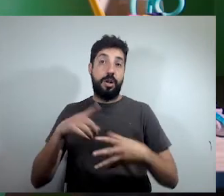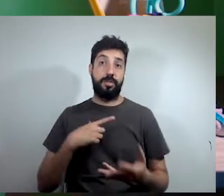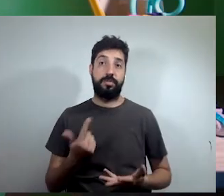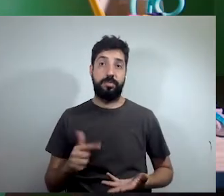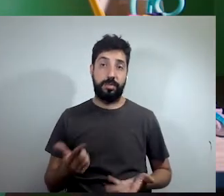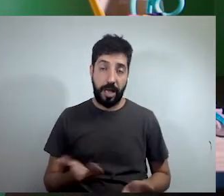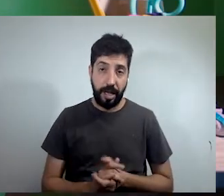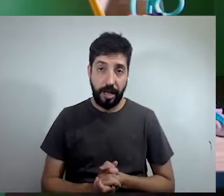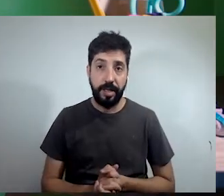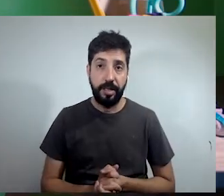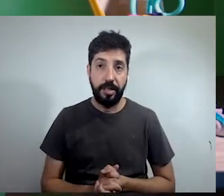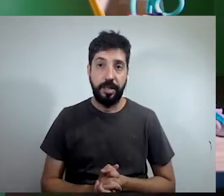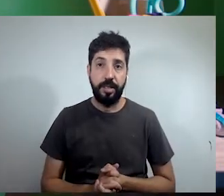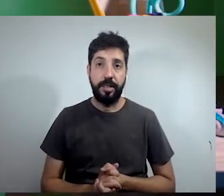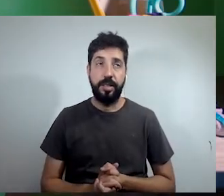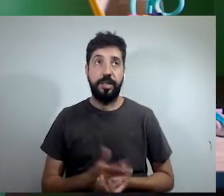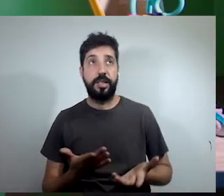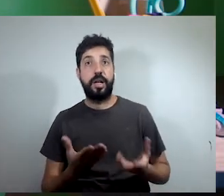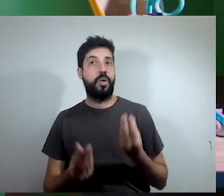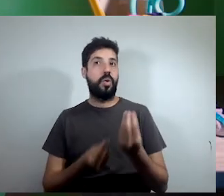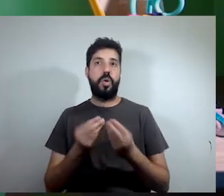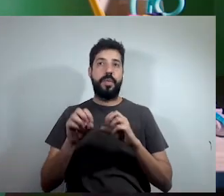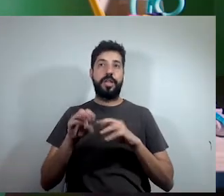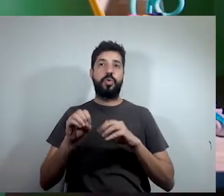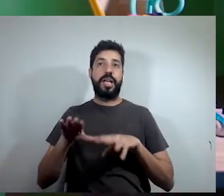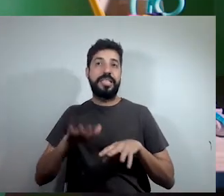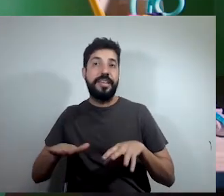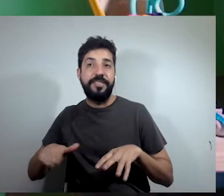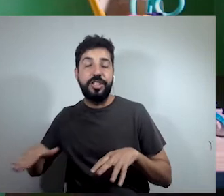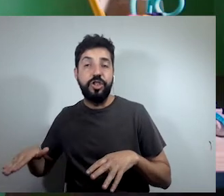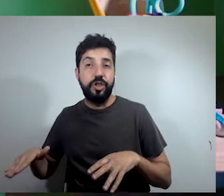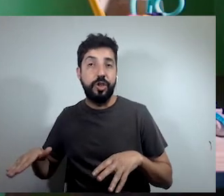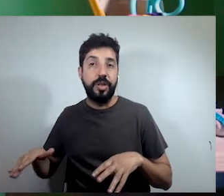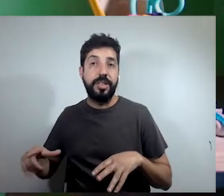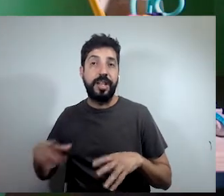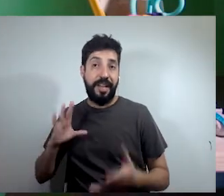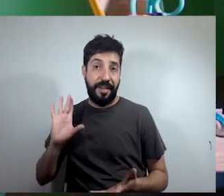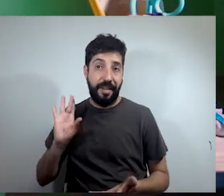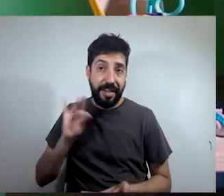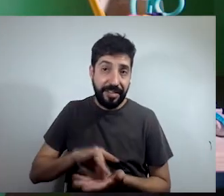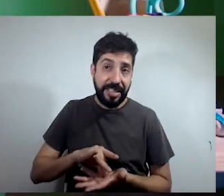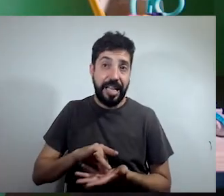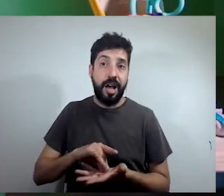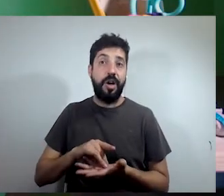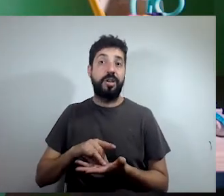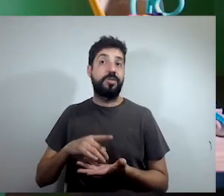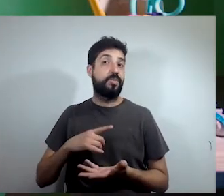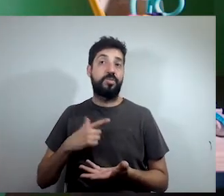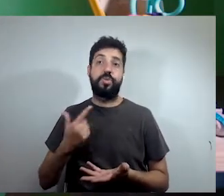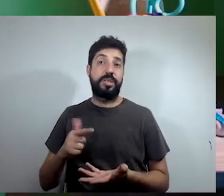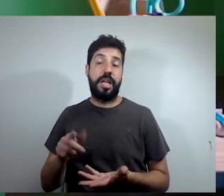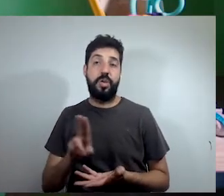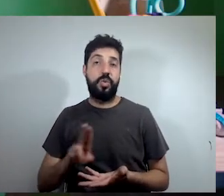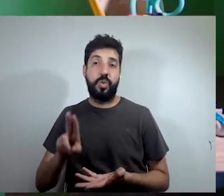Né? O paradigma da educação infantil, em que oficialmente não se usaria,